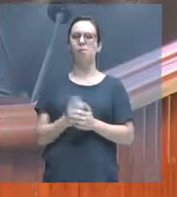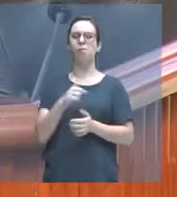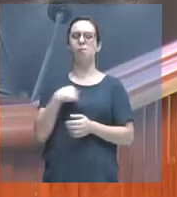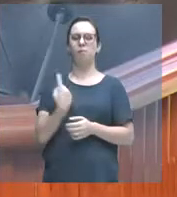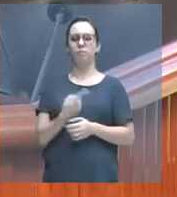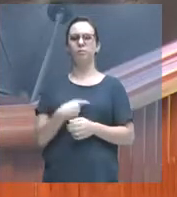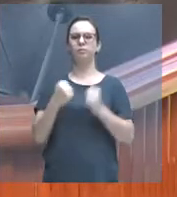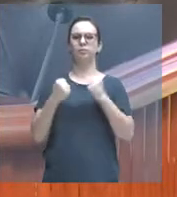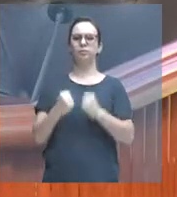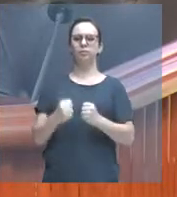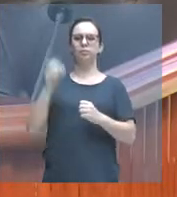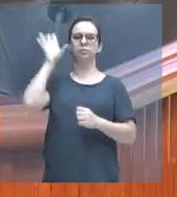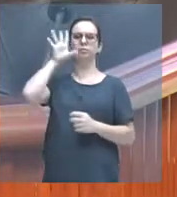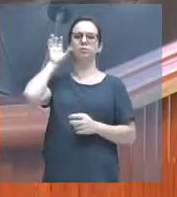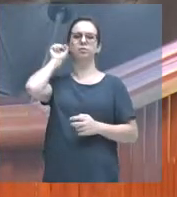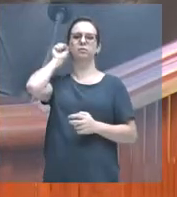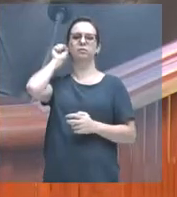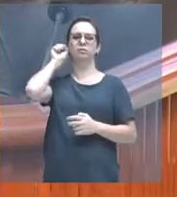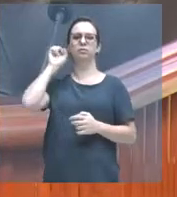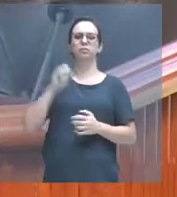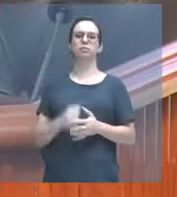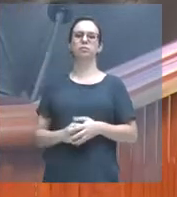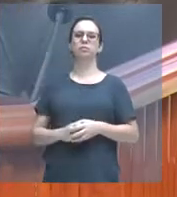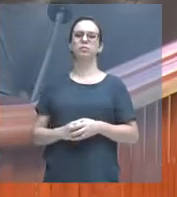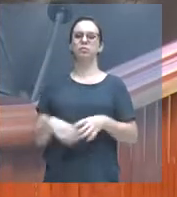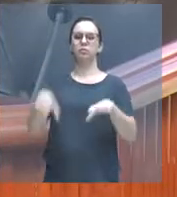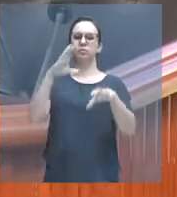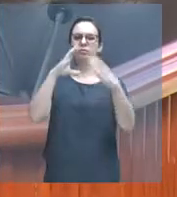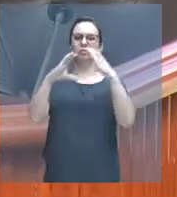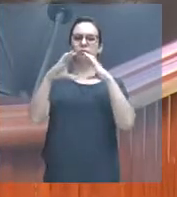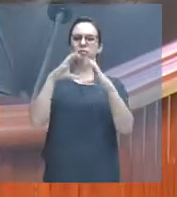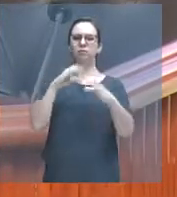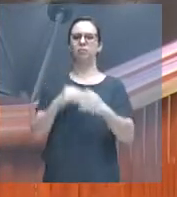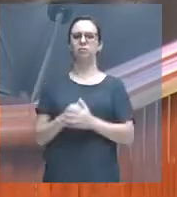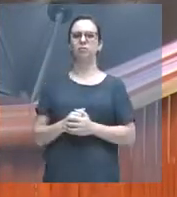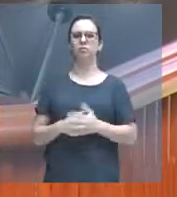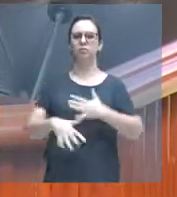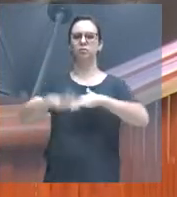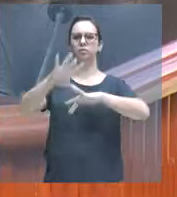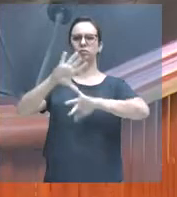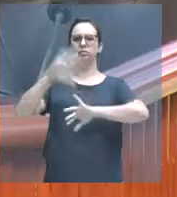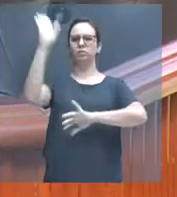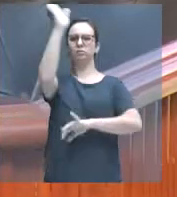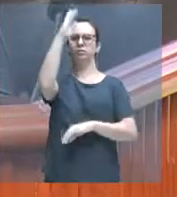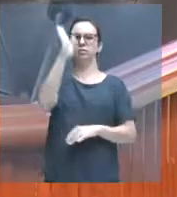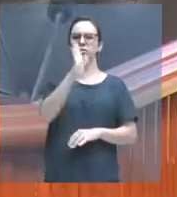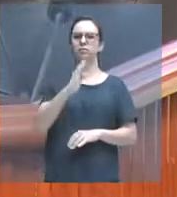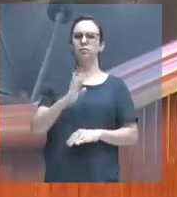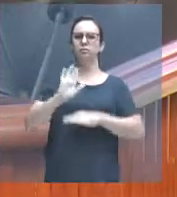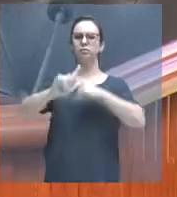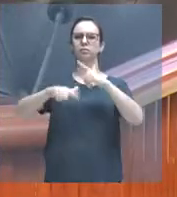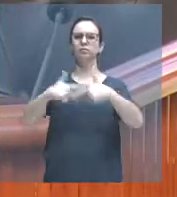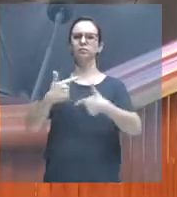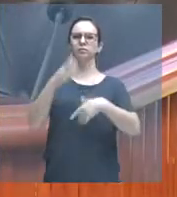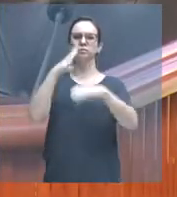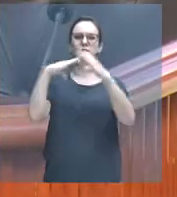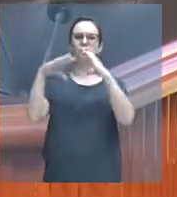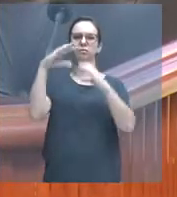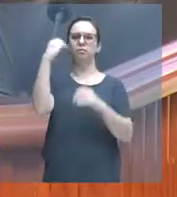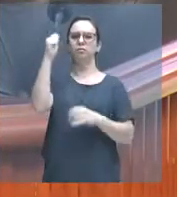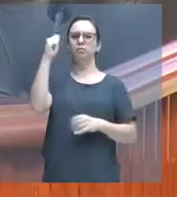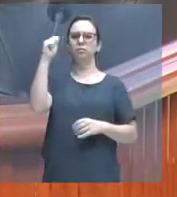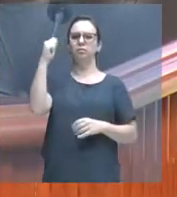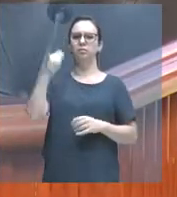eles o hino nacional brasileiro e, na sequência, o hino de Assis.